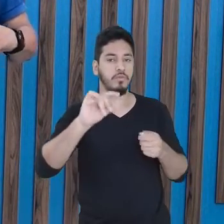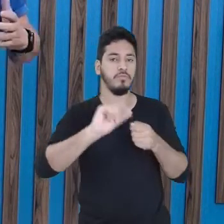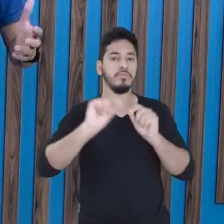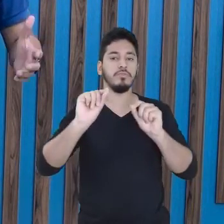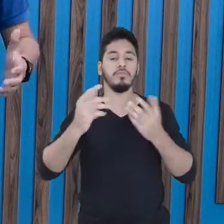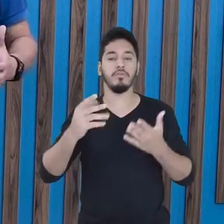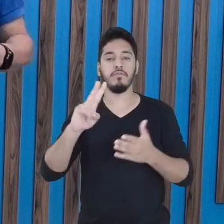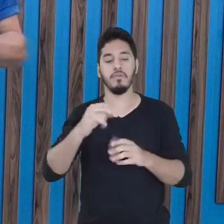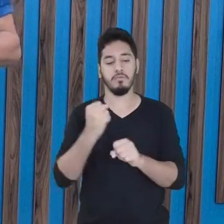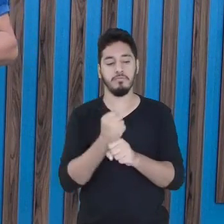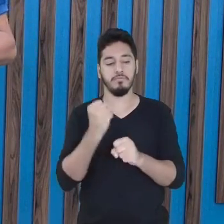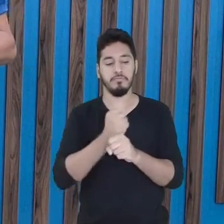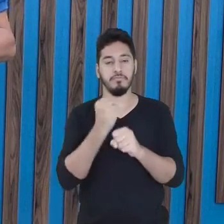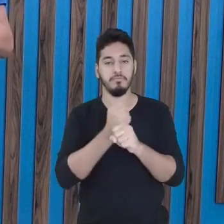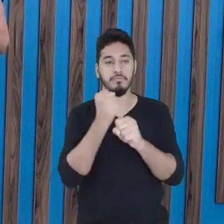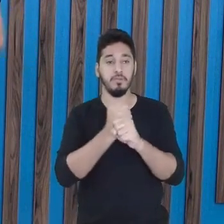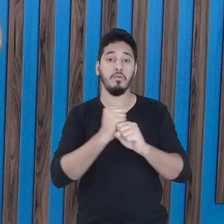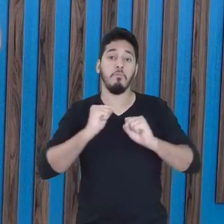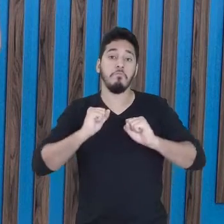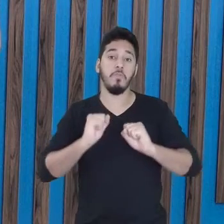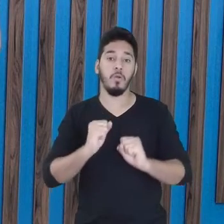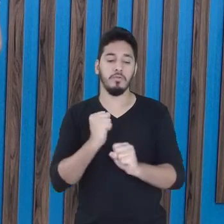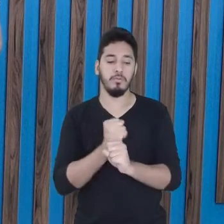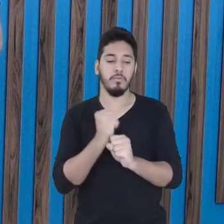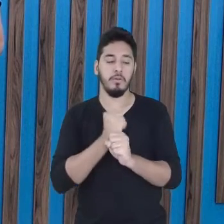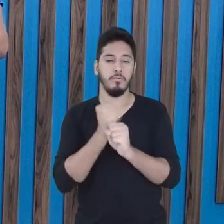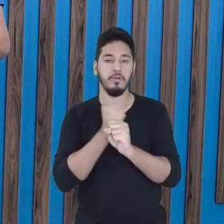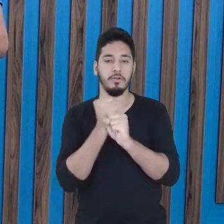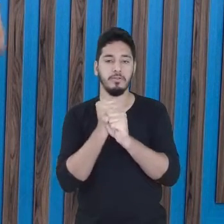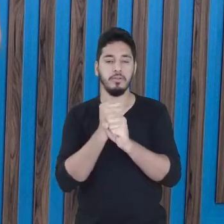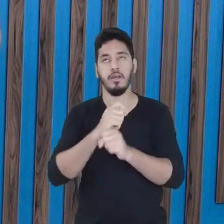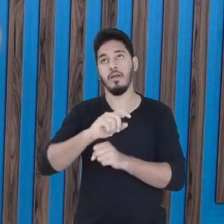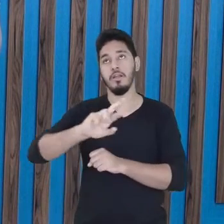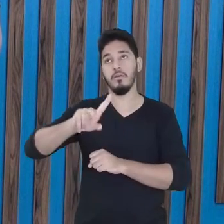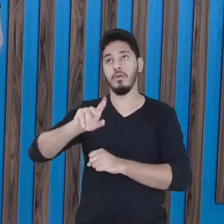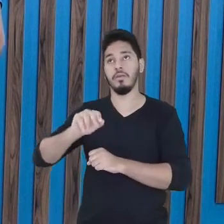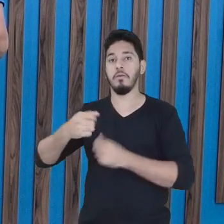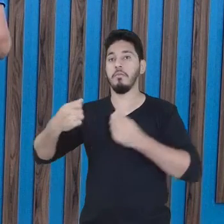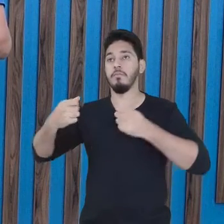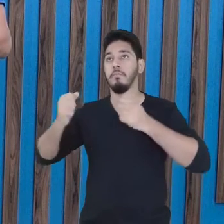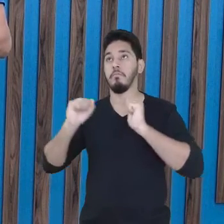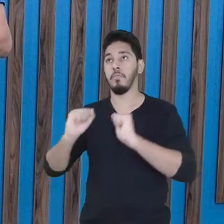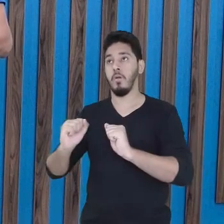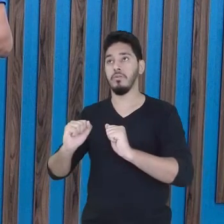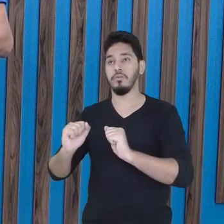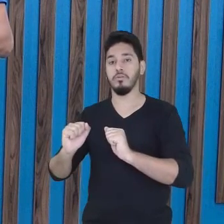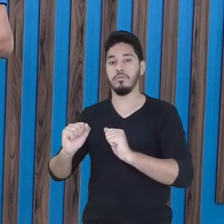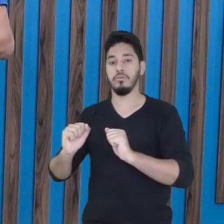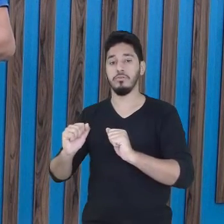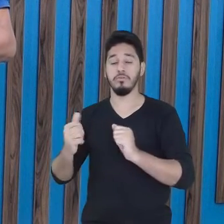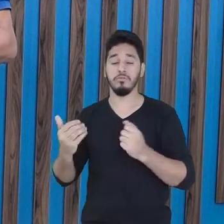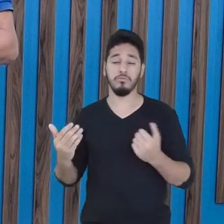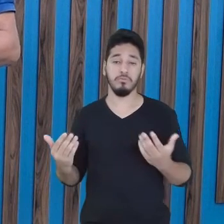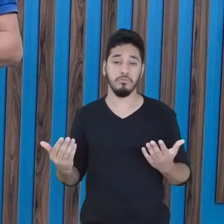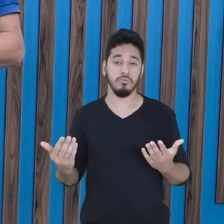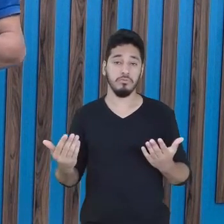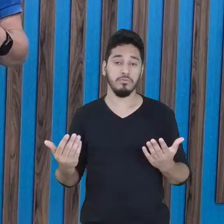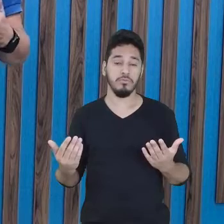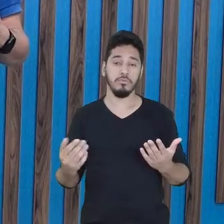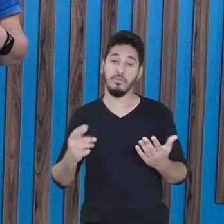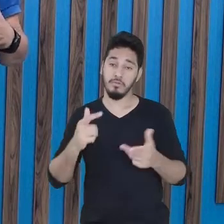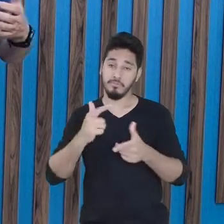Vai se construir onde pode se construir. Não é que se devia construir, mas onde se pode. Exatamente. Né? Então,